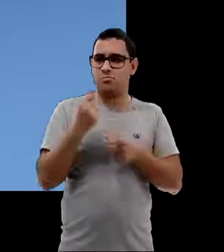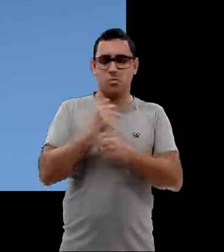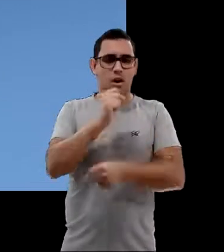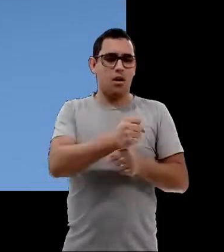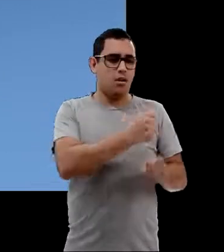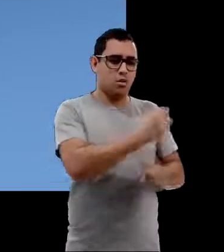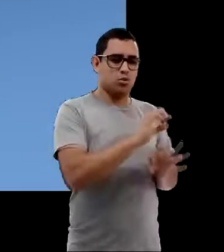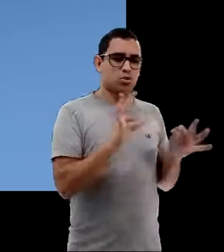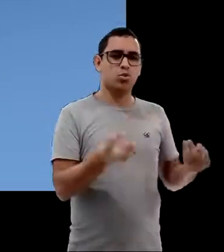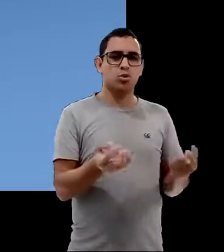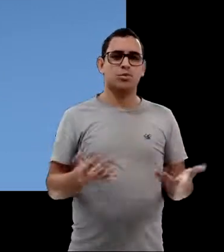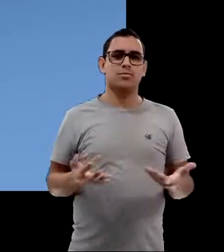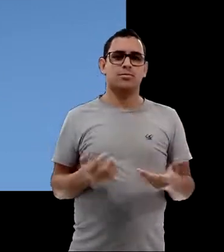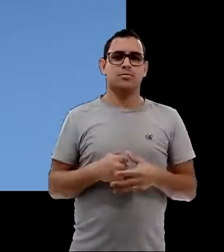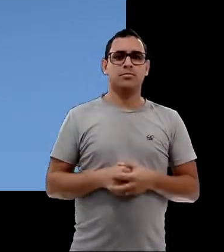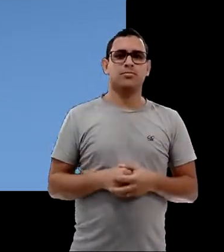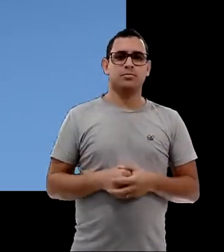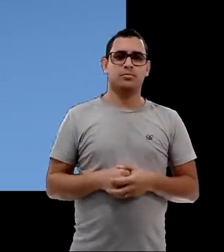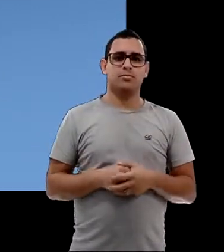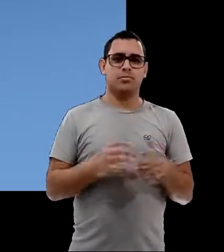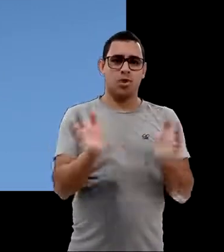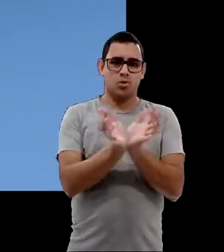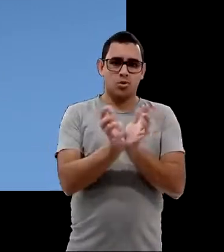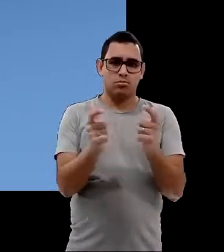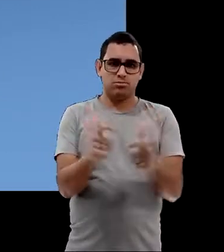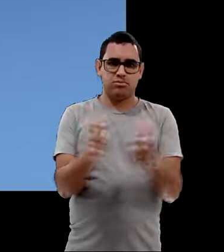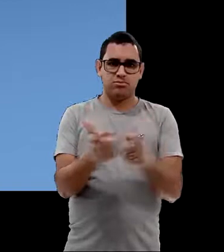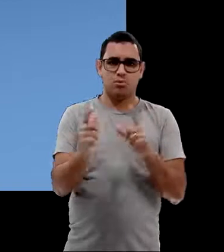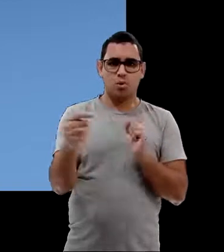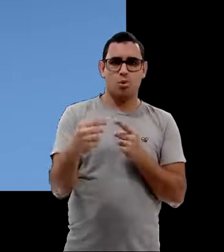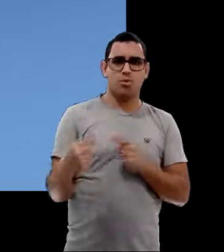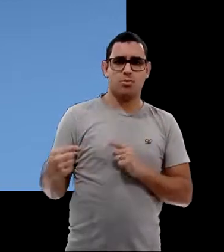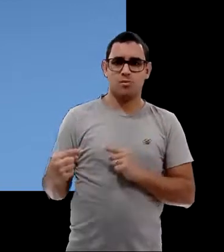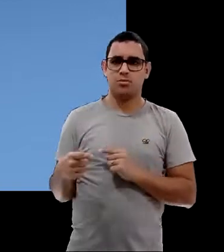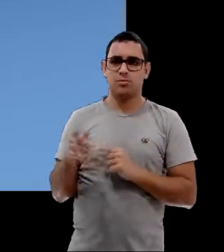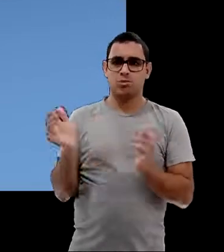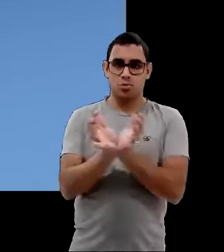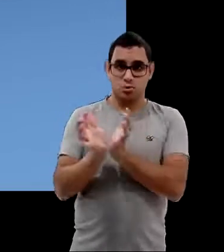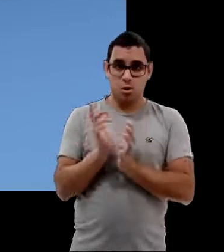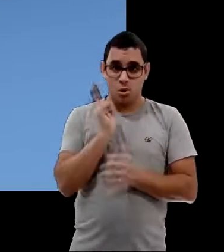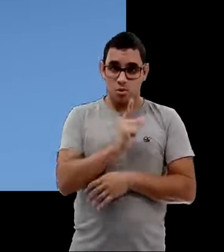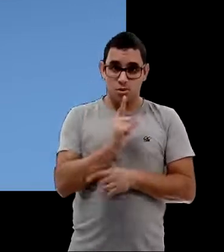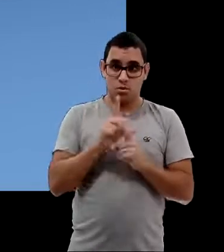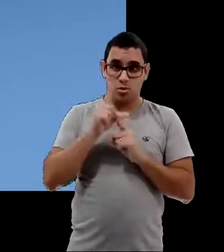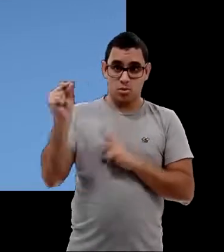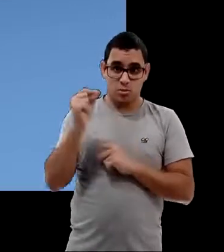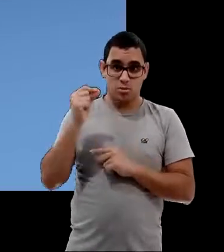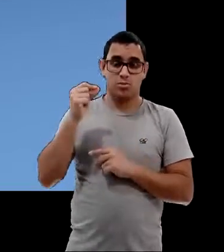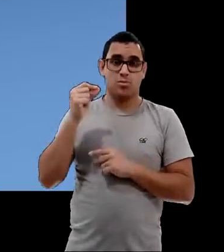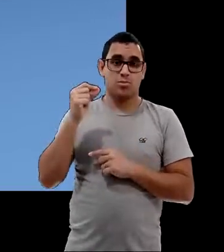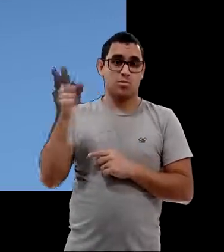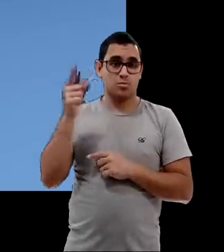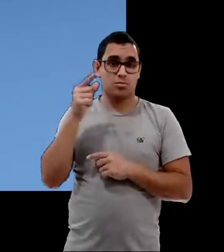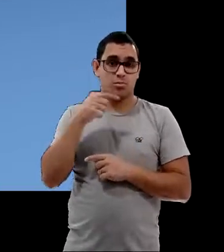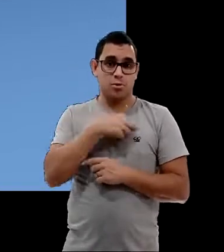os opositores e as minorias, onde aqueles que conseguiram escapar